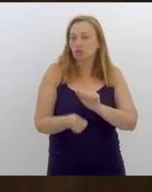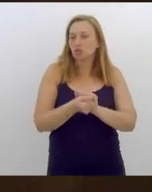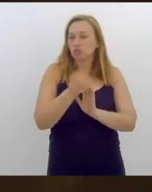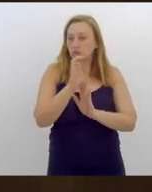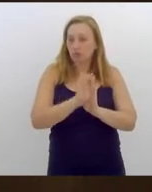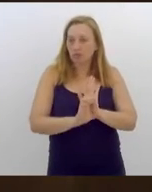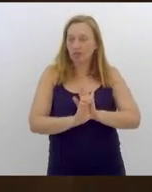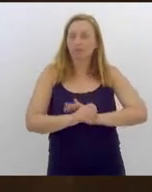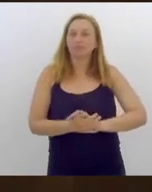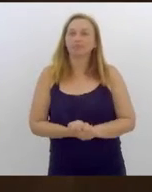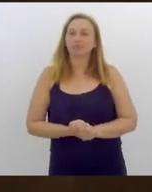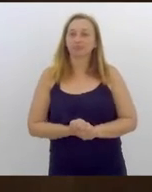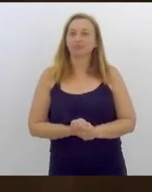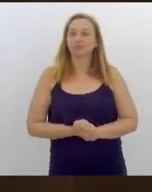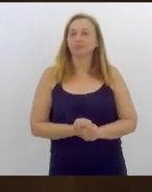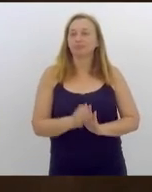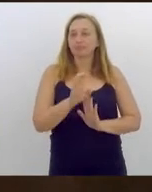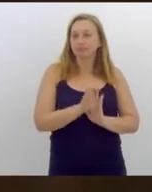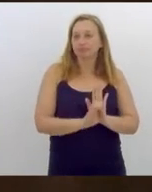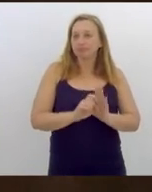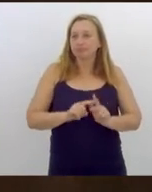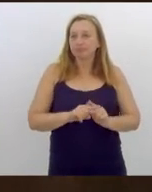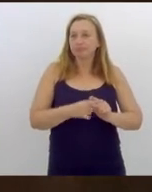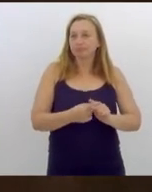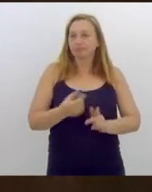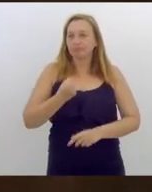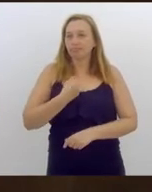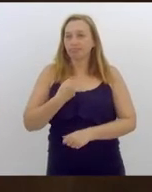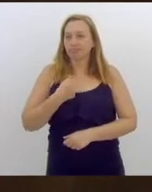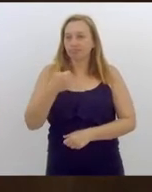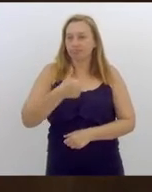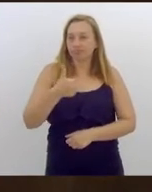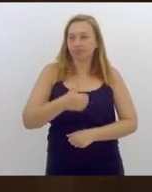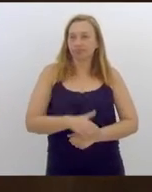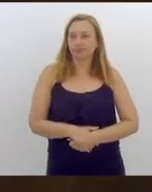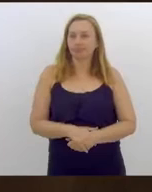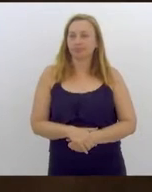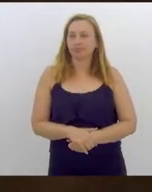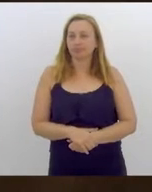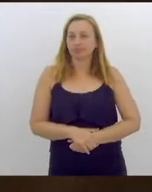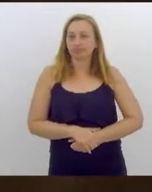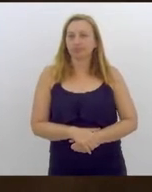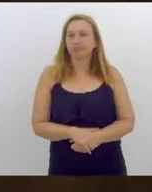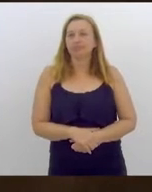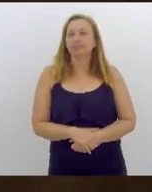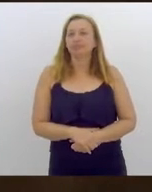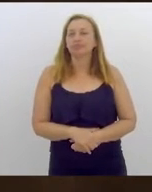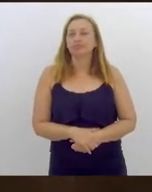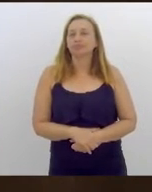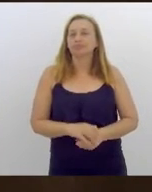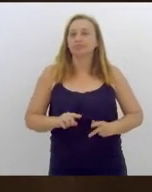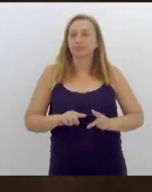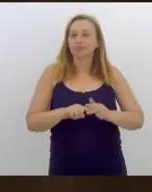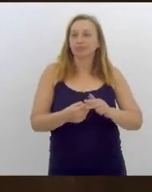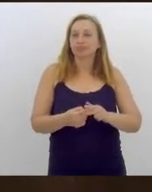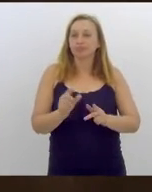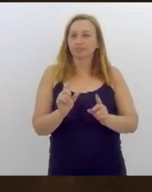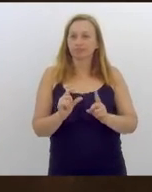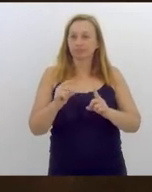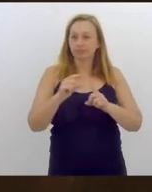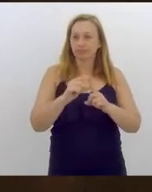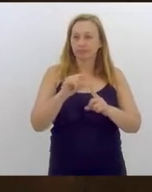emendas emenda modificativa número 1 trocando a palavra